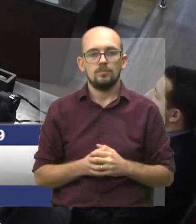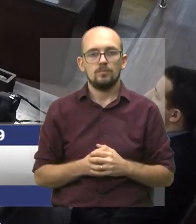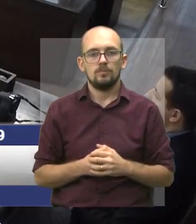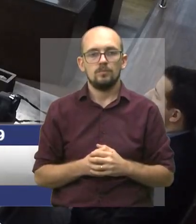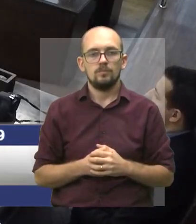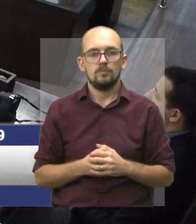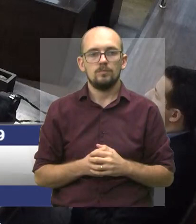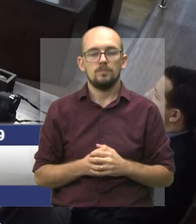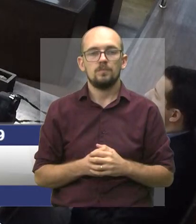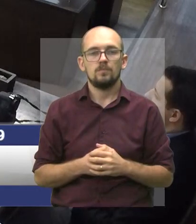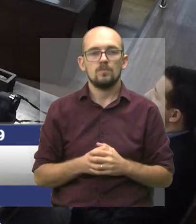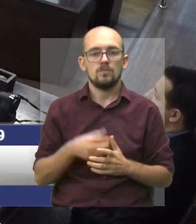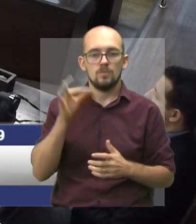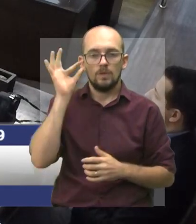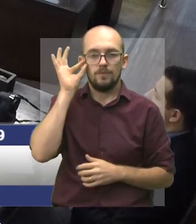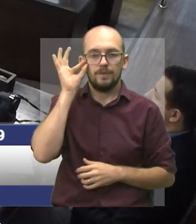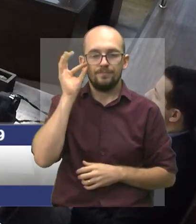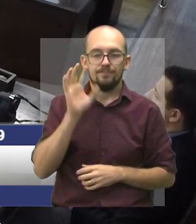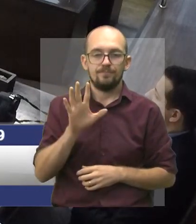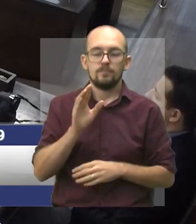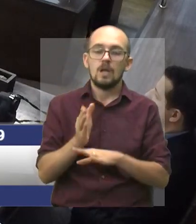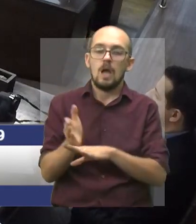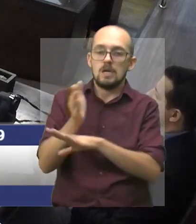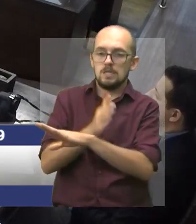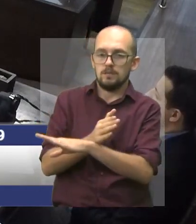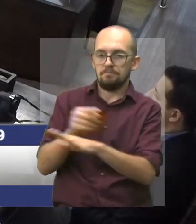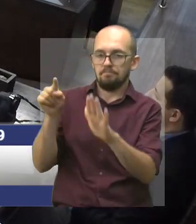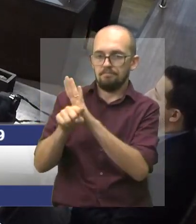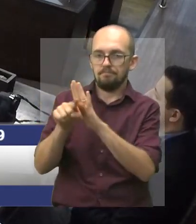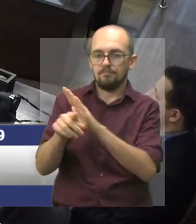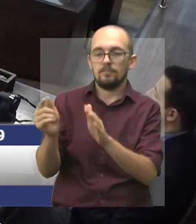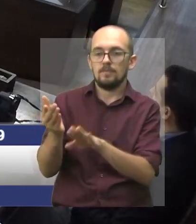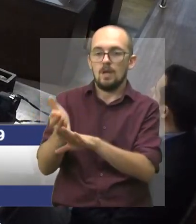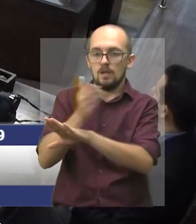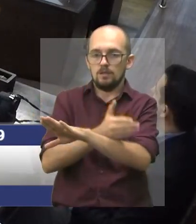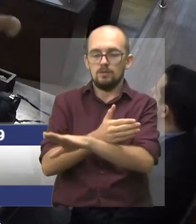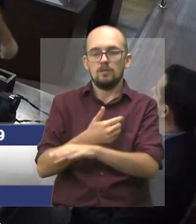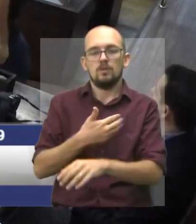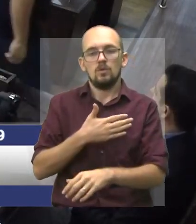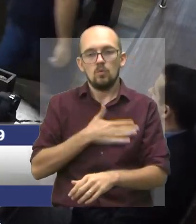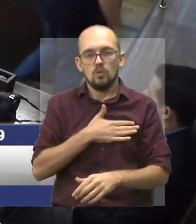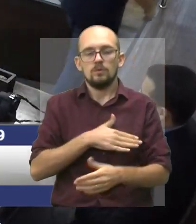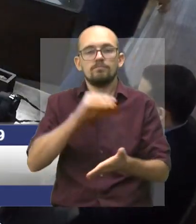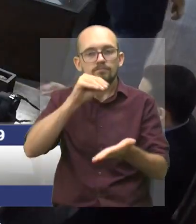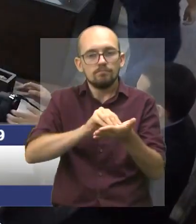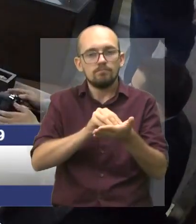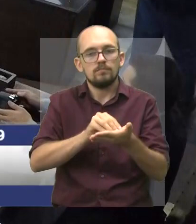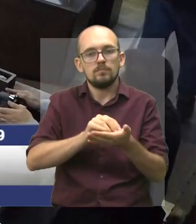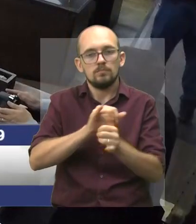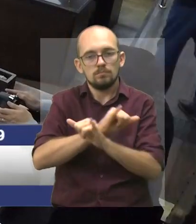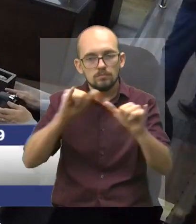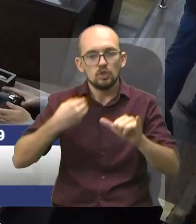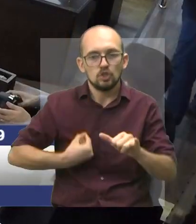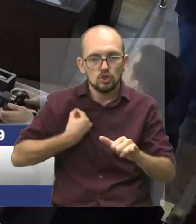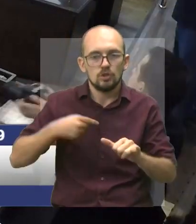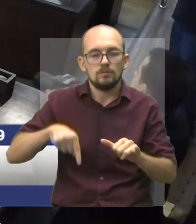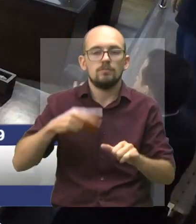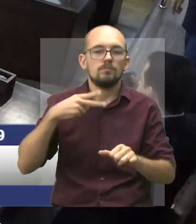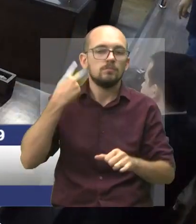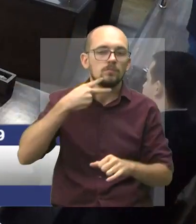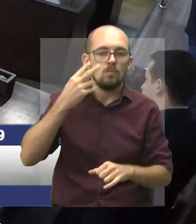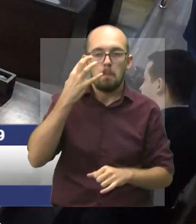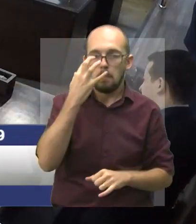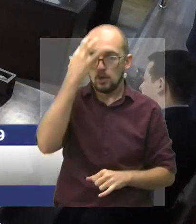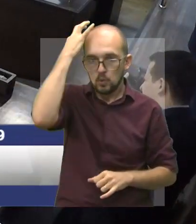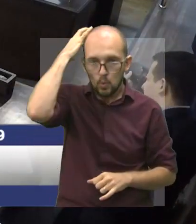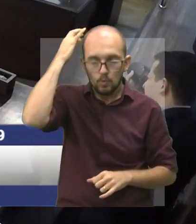Antes de passar as perguntas, gostaria de registrar a presença também do vereador Toninho Massol,